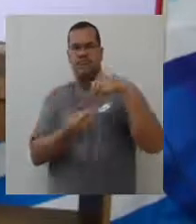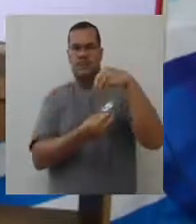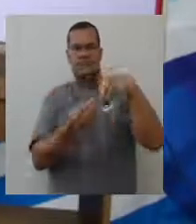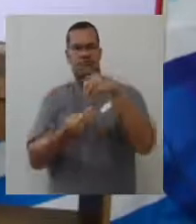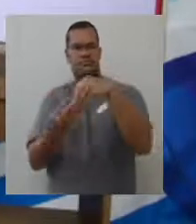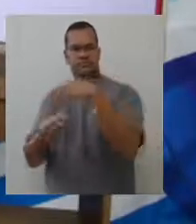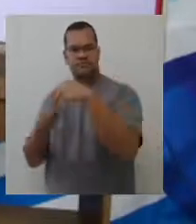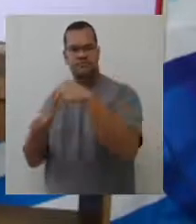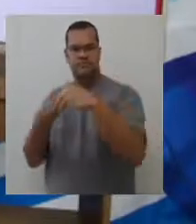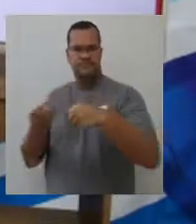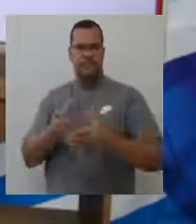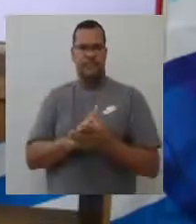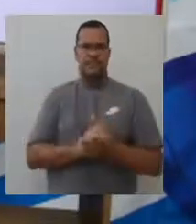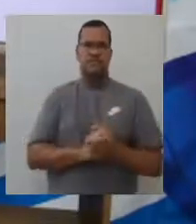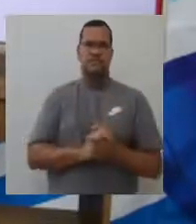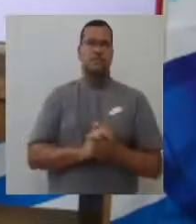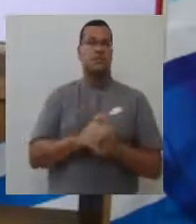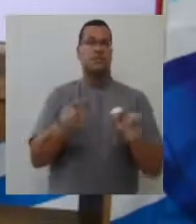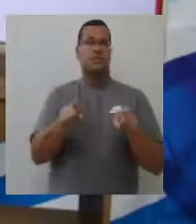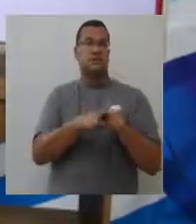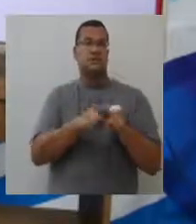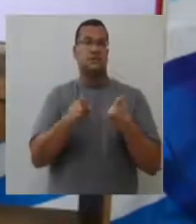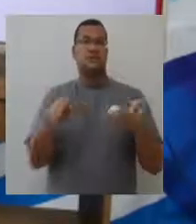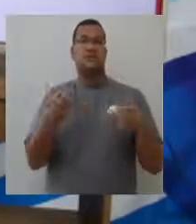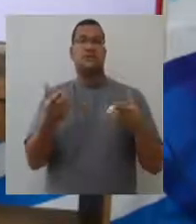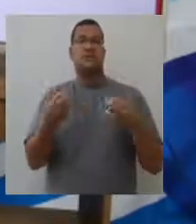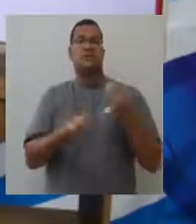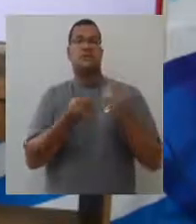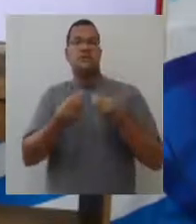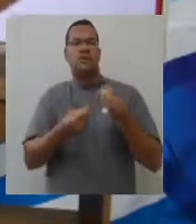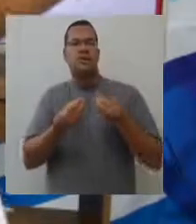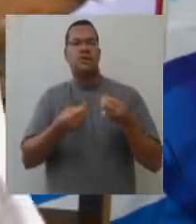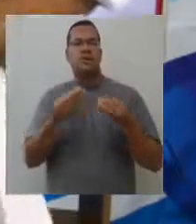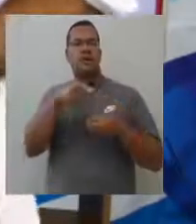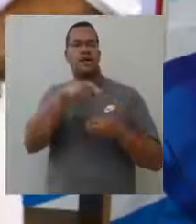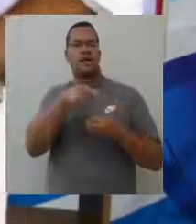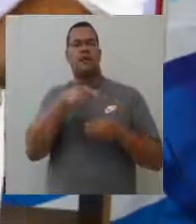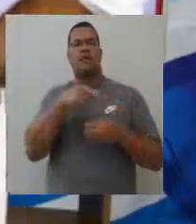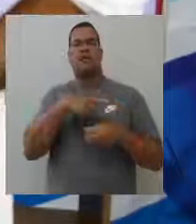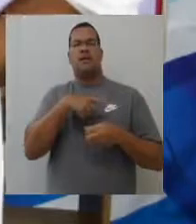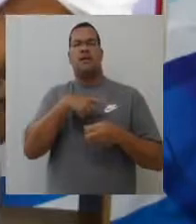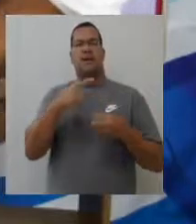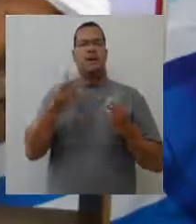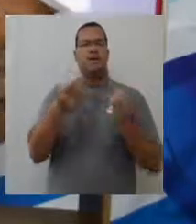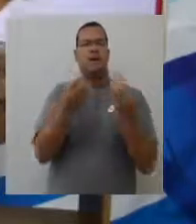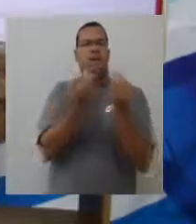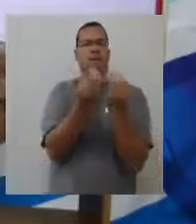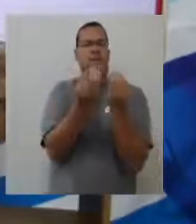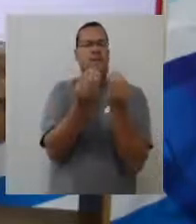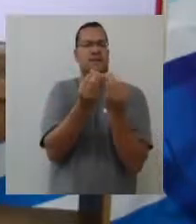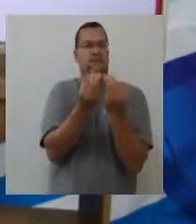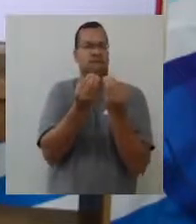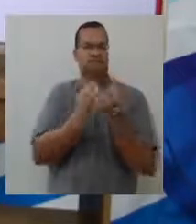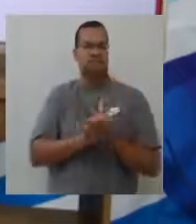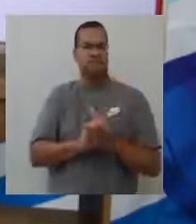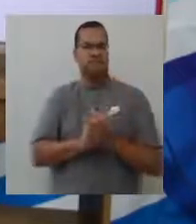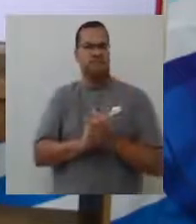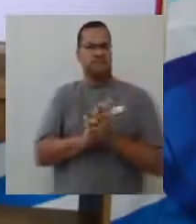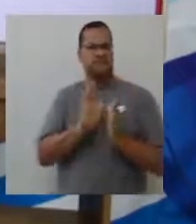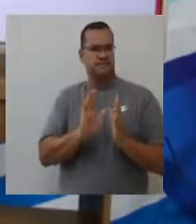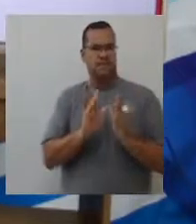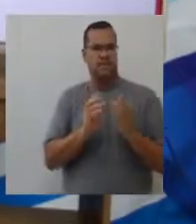ao estado de agregação, e vamos fazer quanto à natureza das partículas dispersas. Então, pessoal, uma